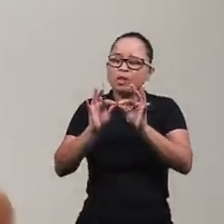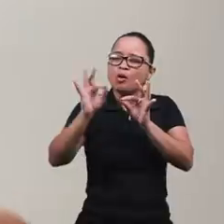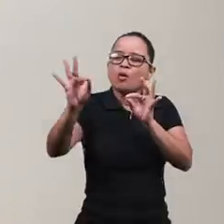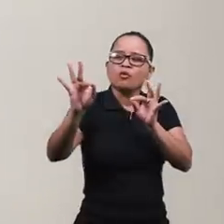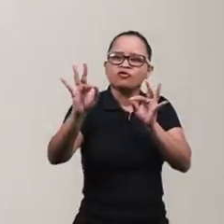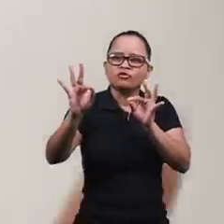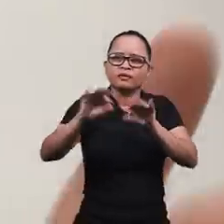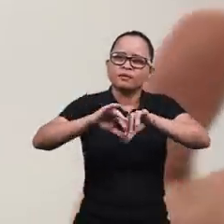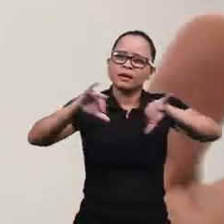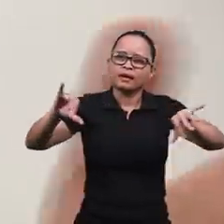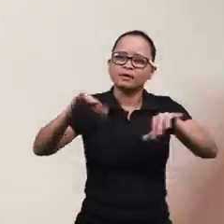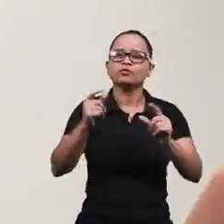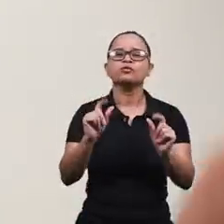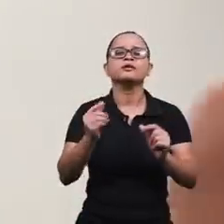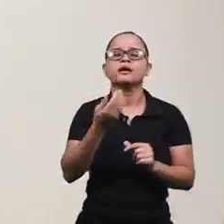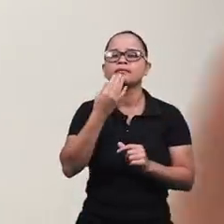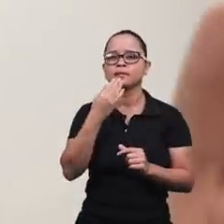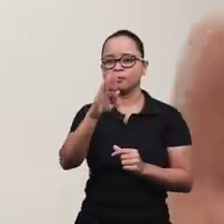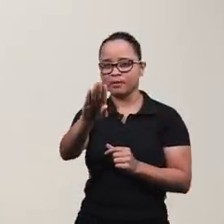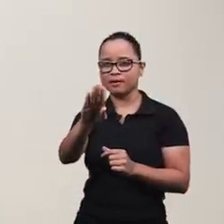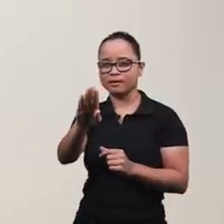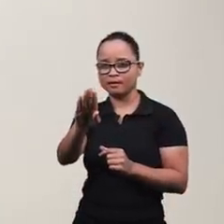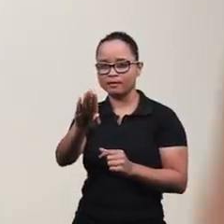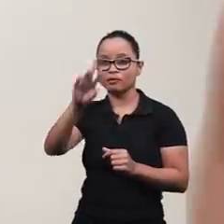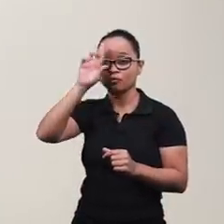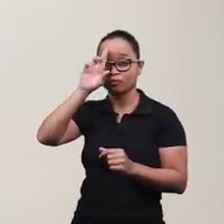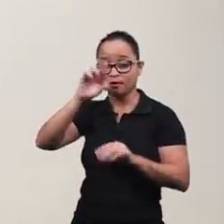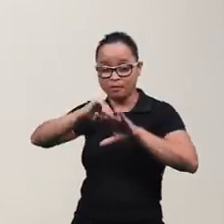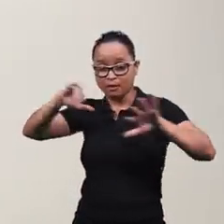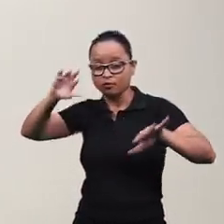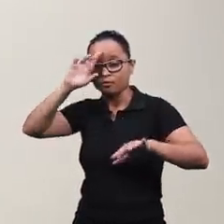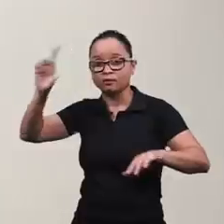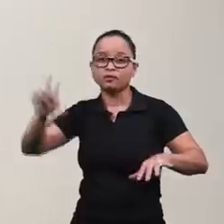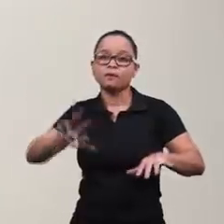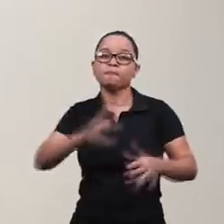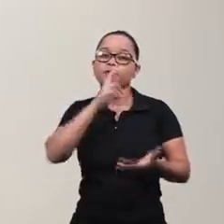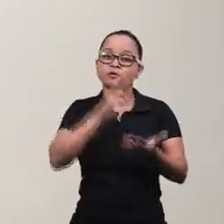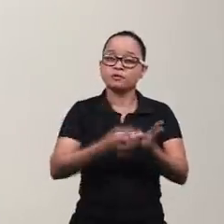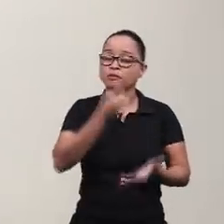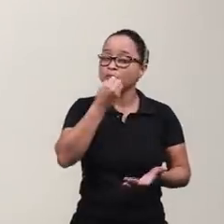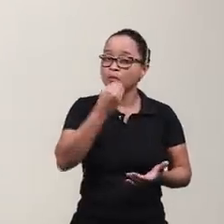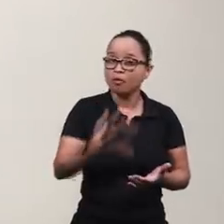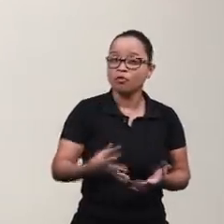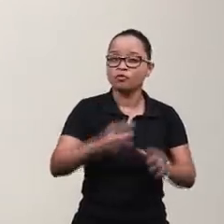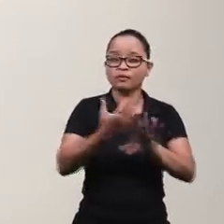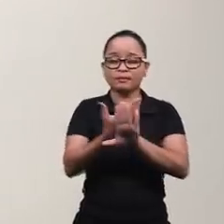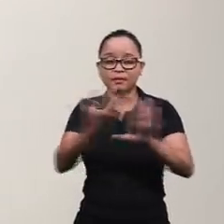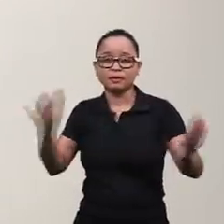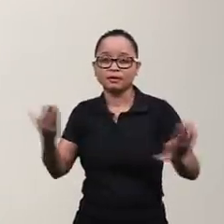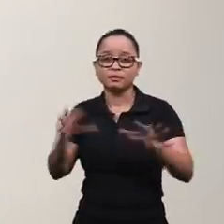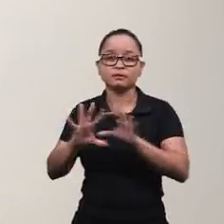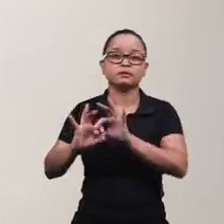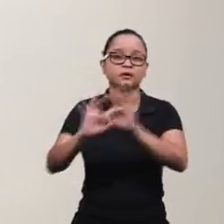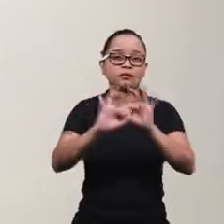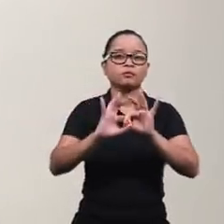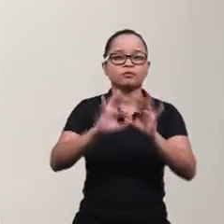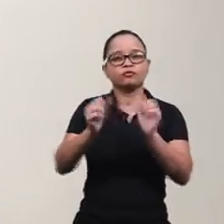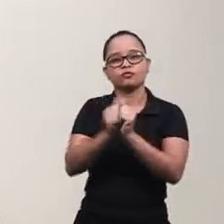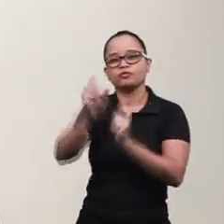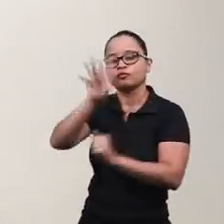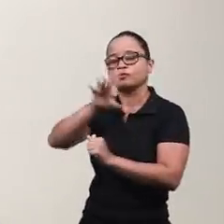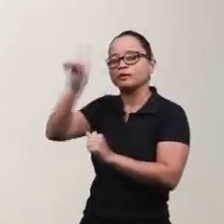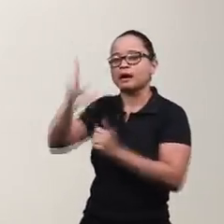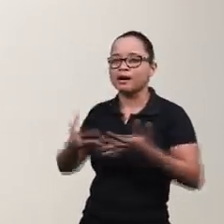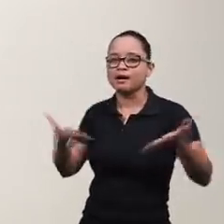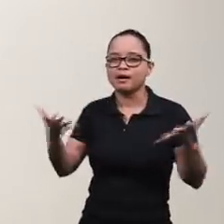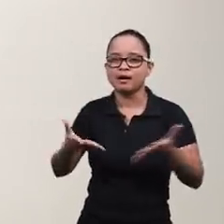estáveis longe longe que longe da Promessa long a luz dos benefícios longe dessa graça maravilhosa luz da